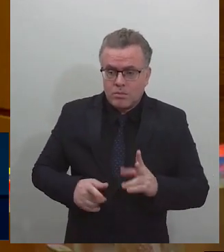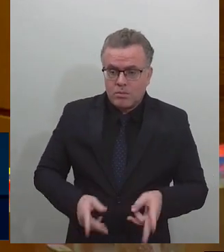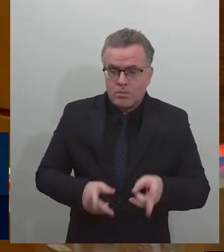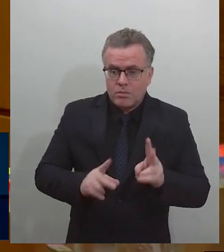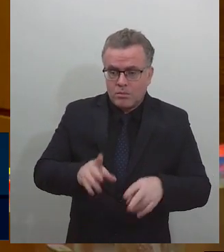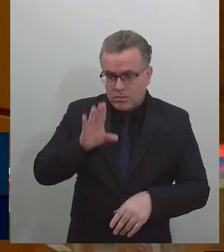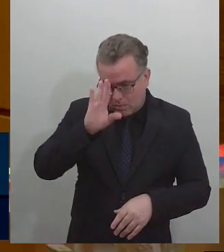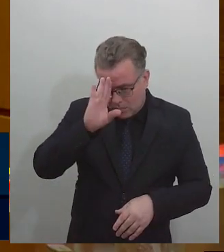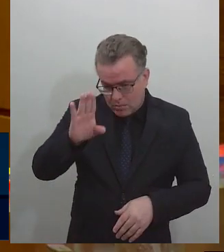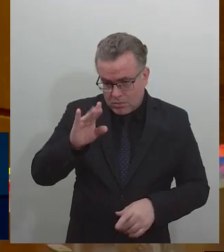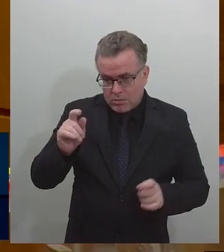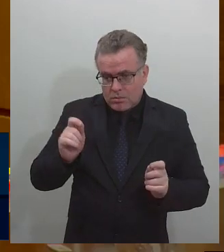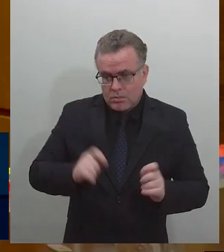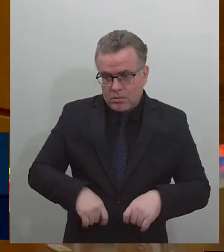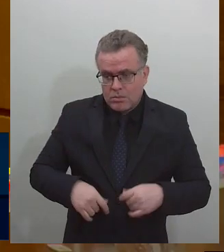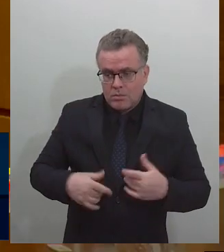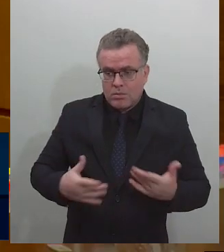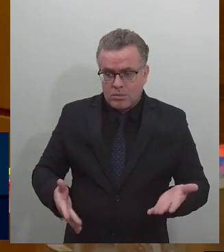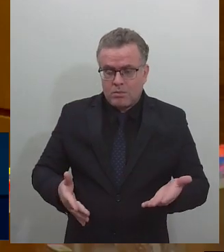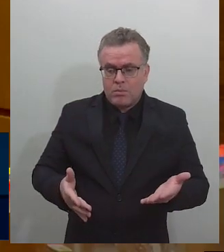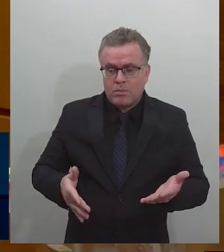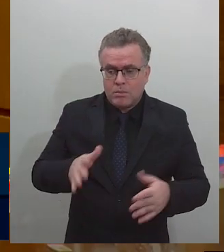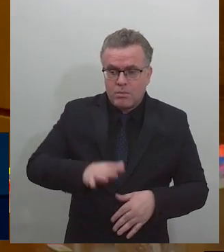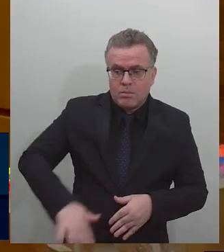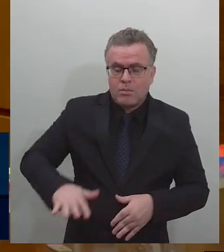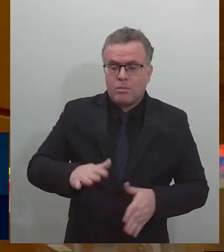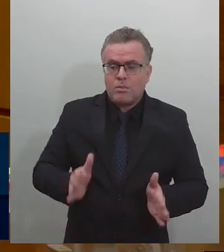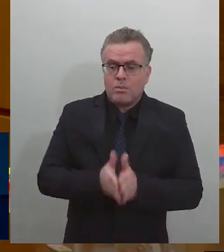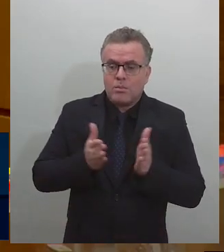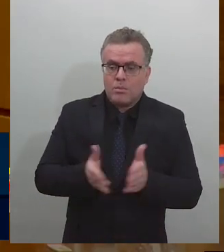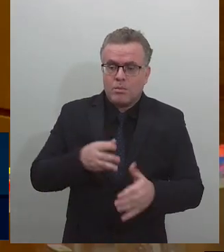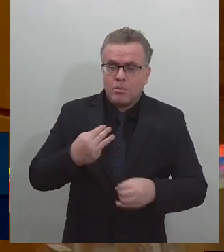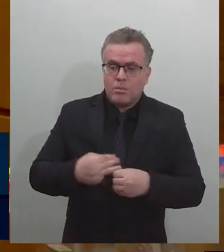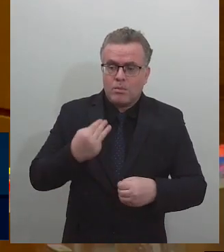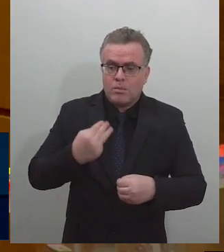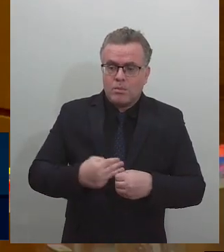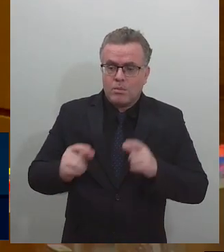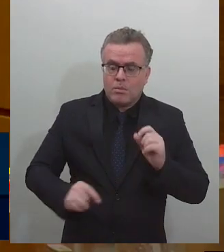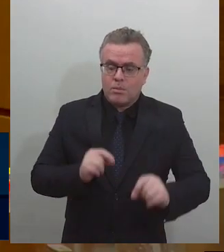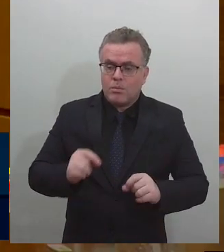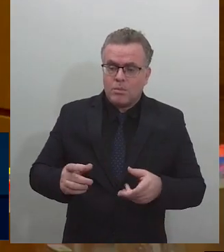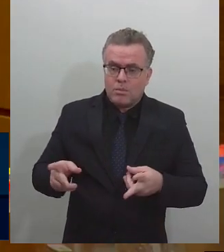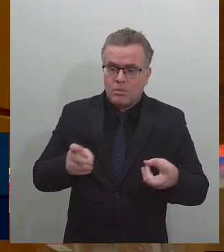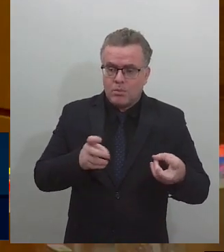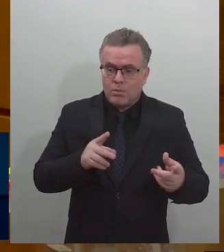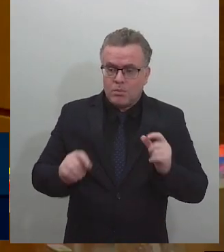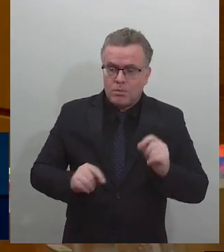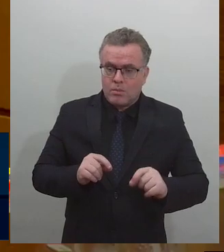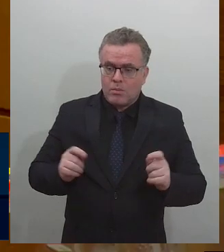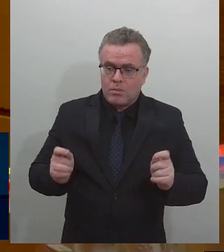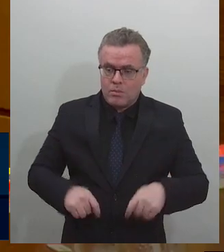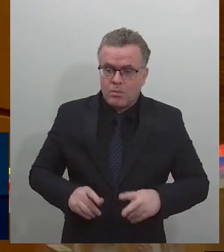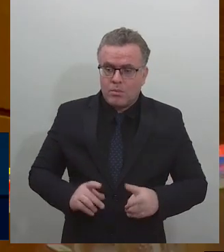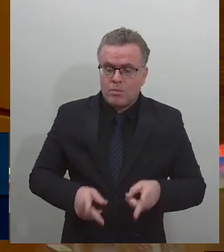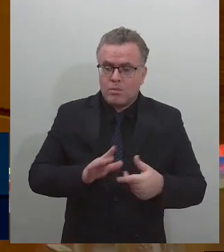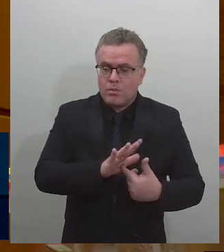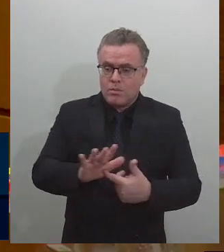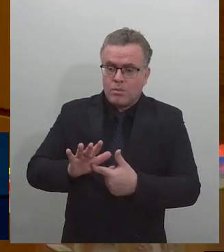periferia, né, do nosso município, e percebendo o resultado positivo que a gente tem, o